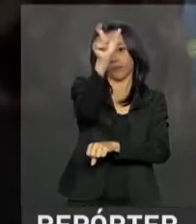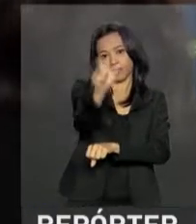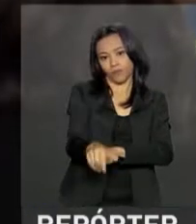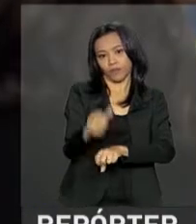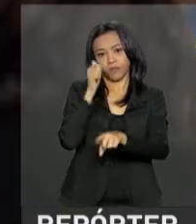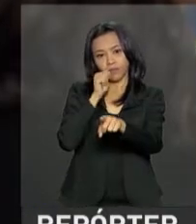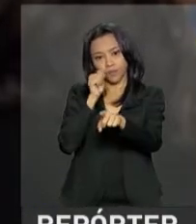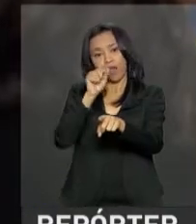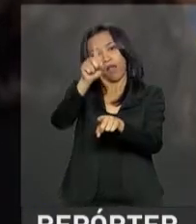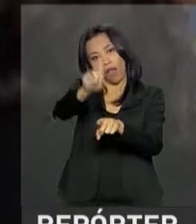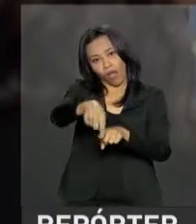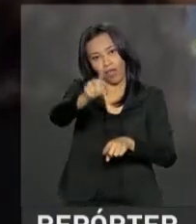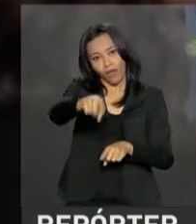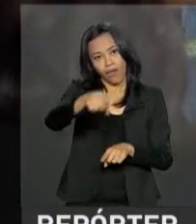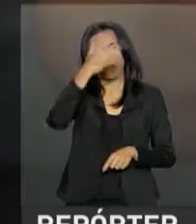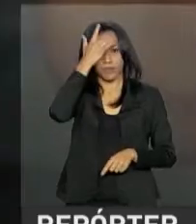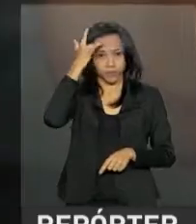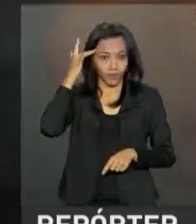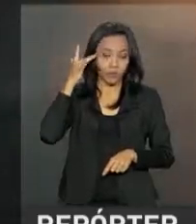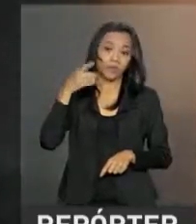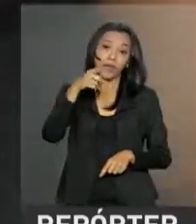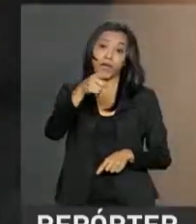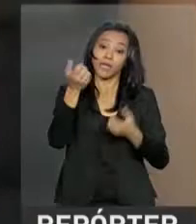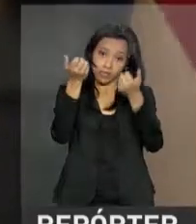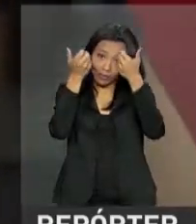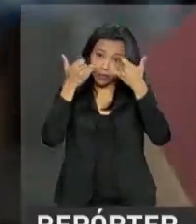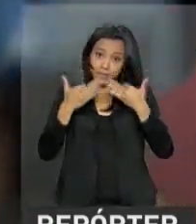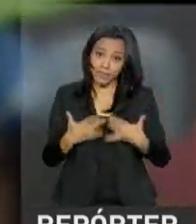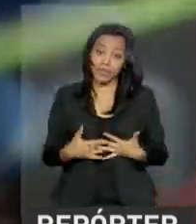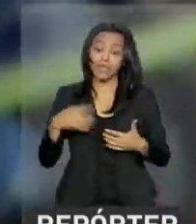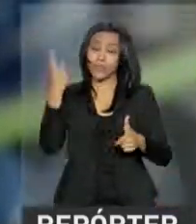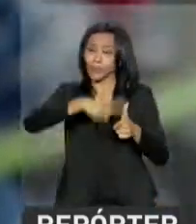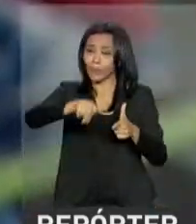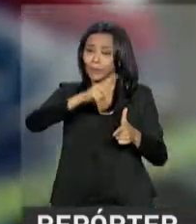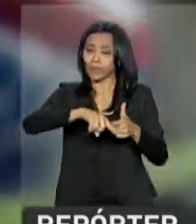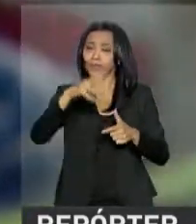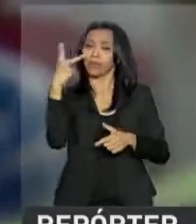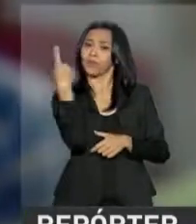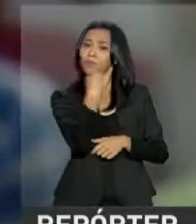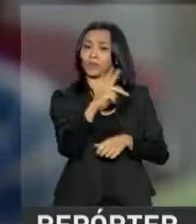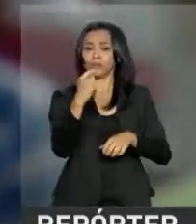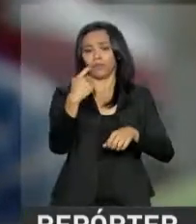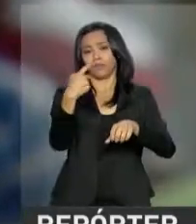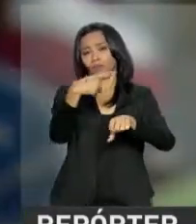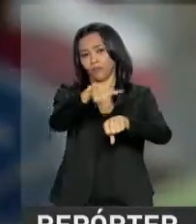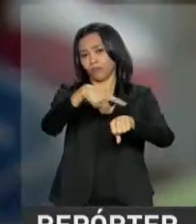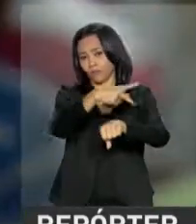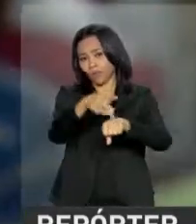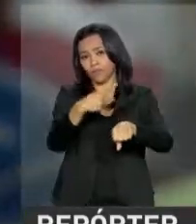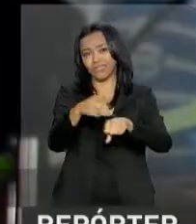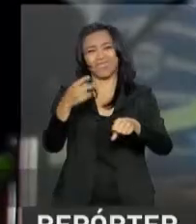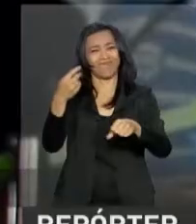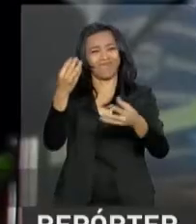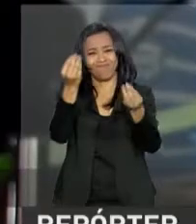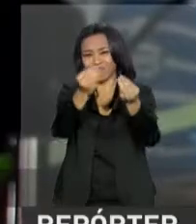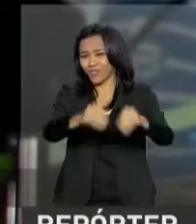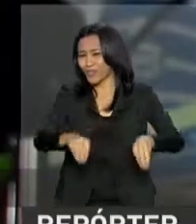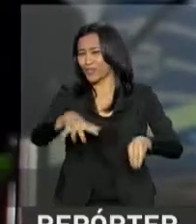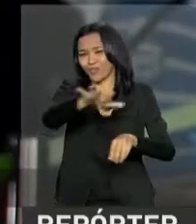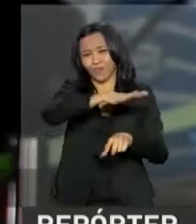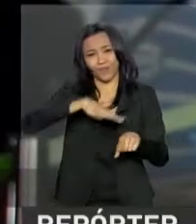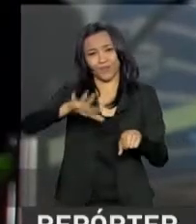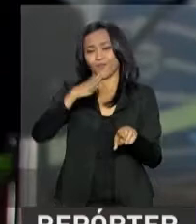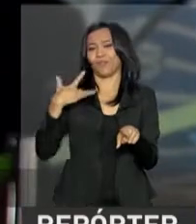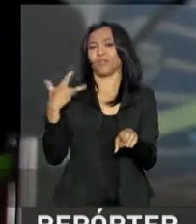casa, Leides, é uma dessas pessoas. Ela conta que a crise no país vizinho afetou muito a saúde pública. Demasiado crítica,